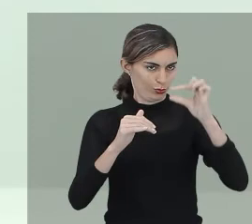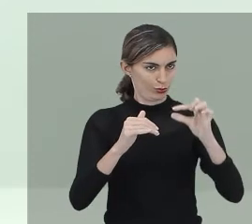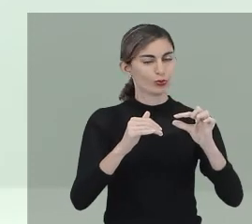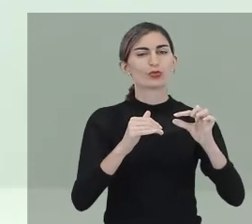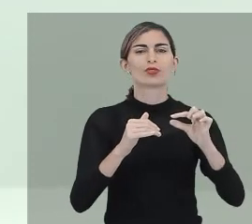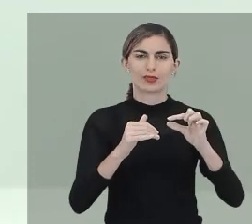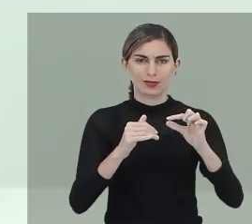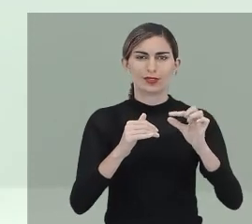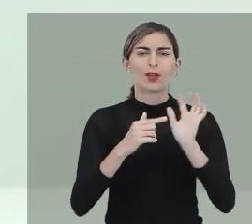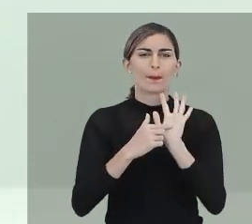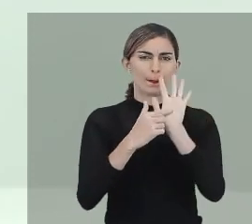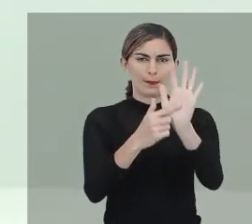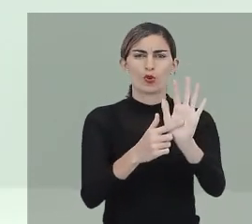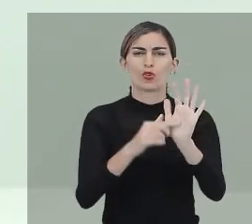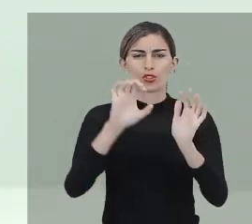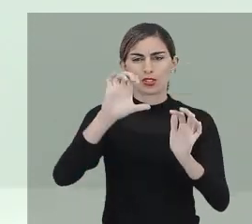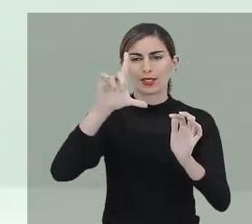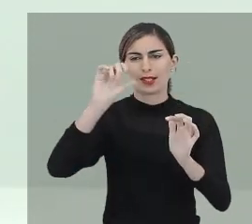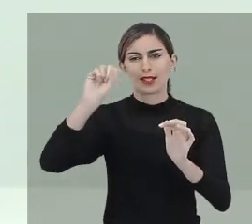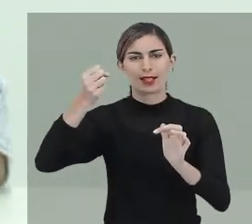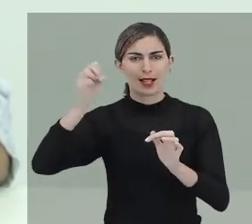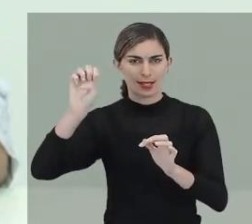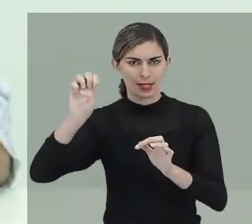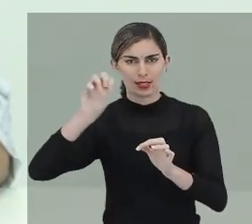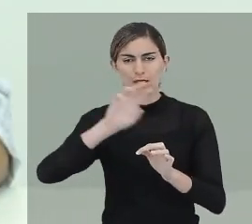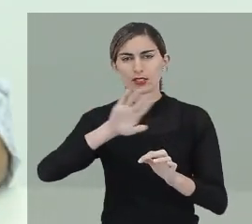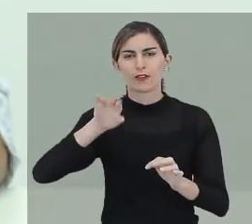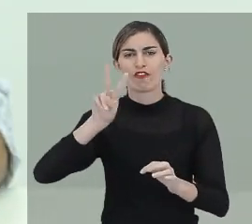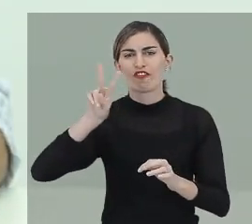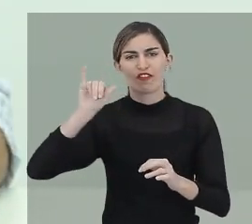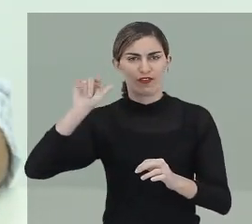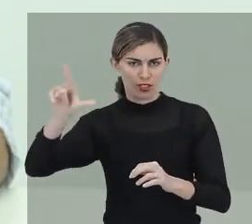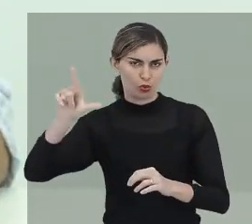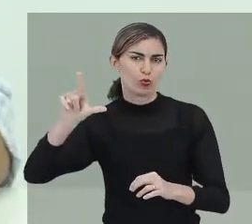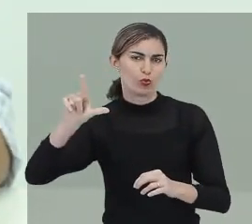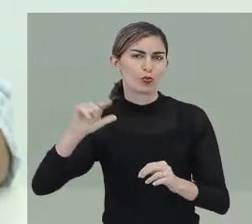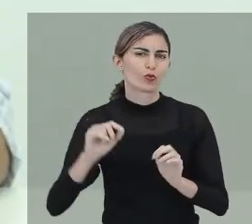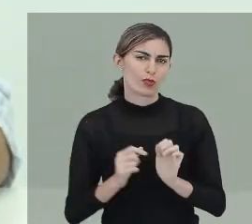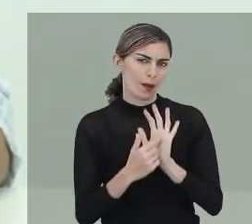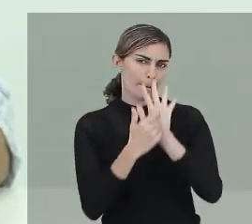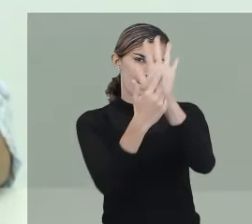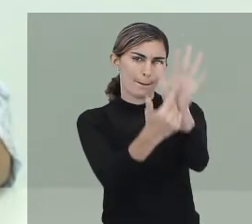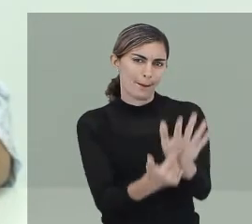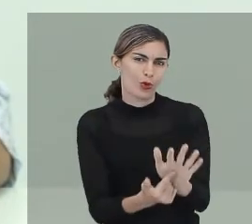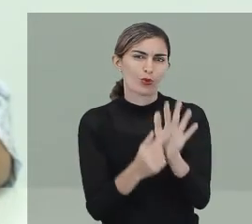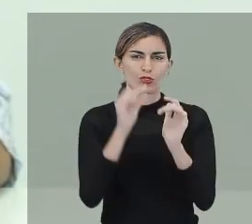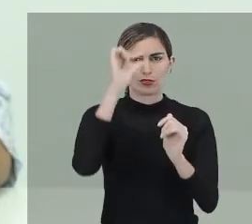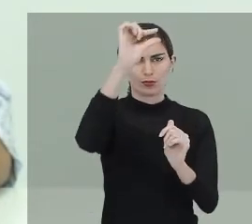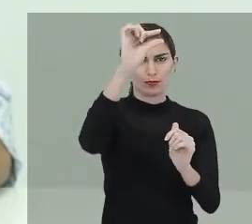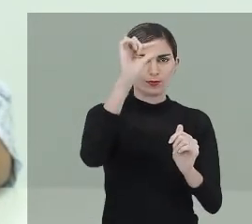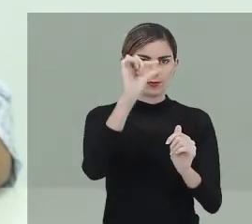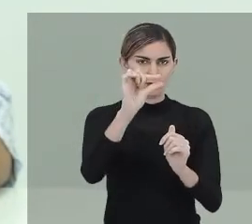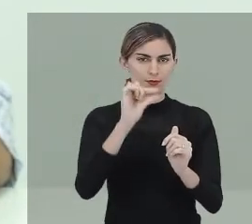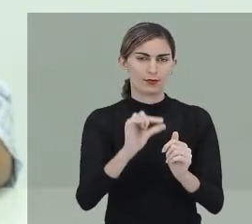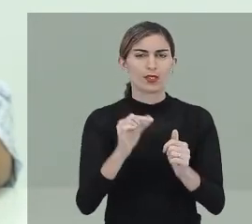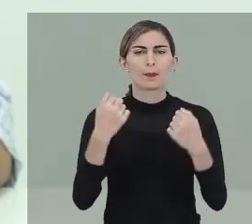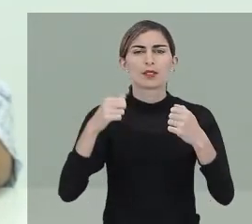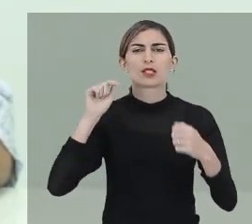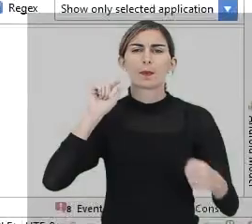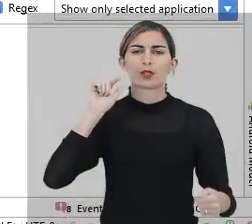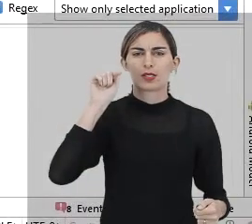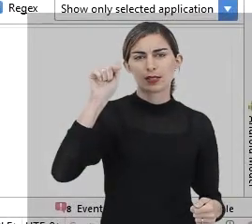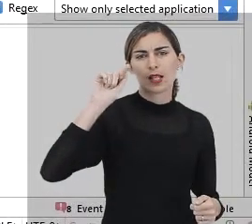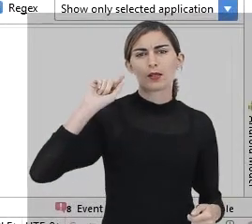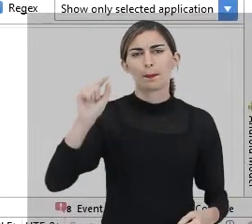Eles estendem a classe view. Então, para você exibir o botão que você deseja ver na tela, você tem que botar